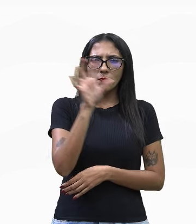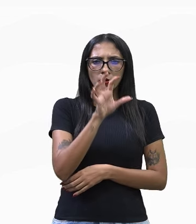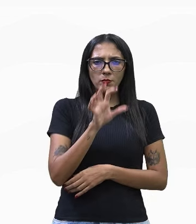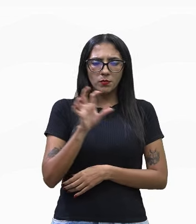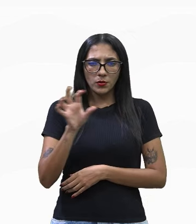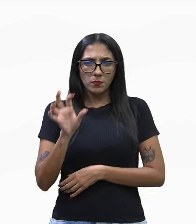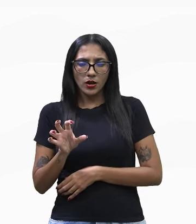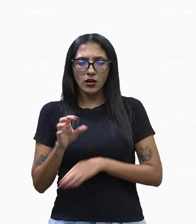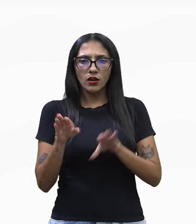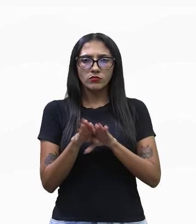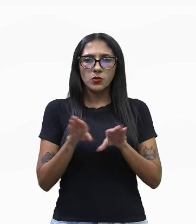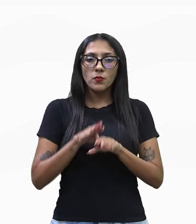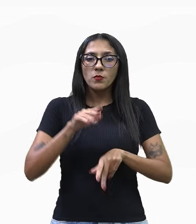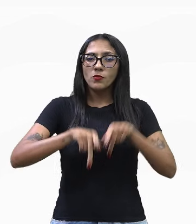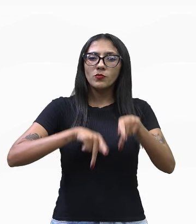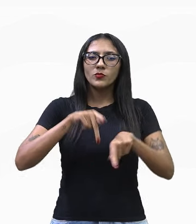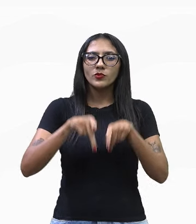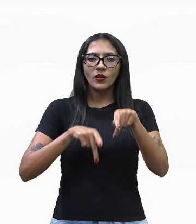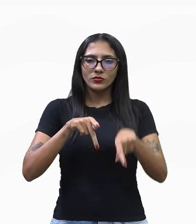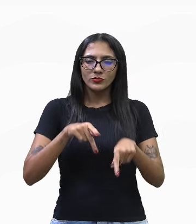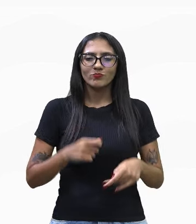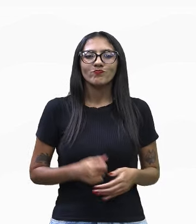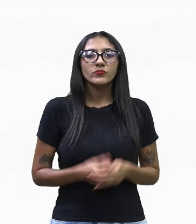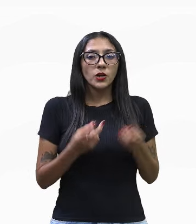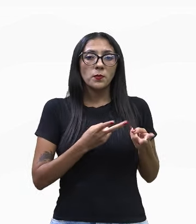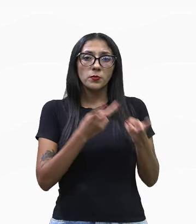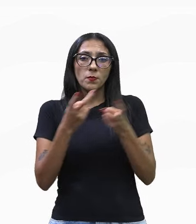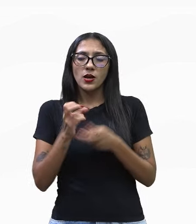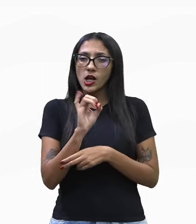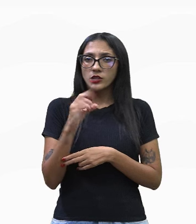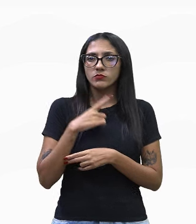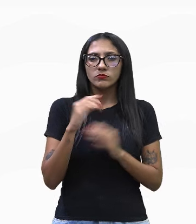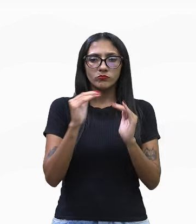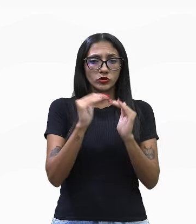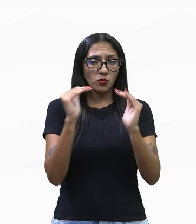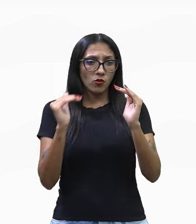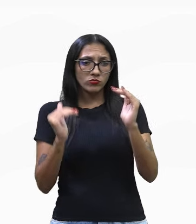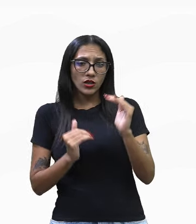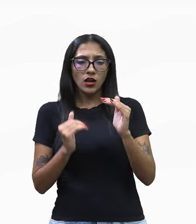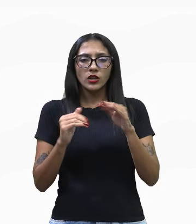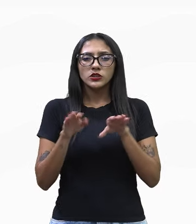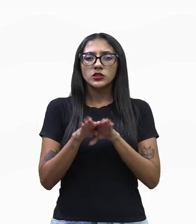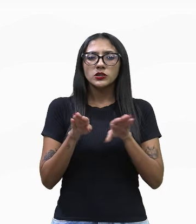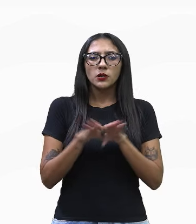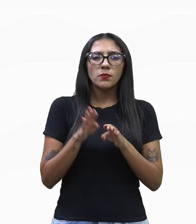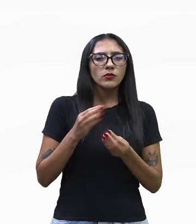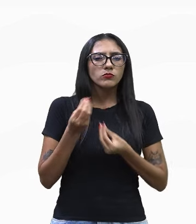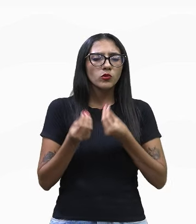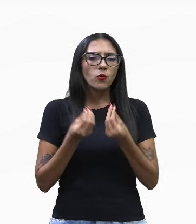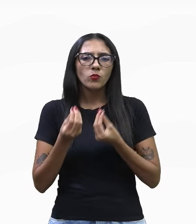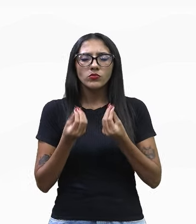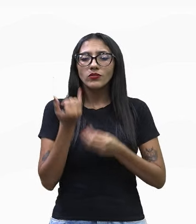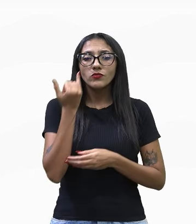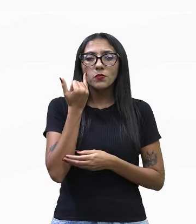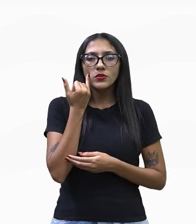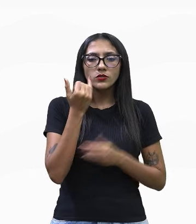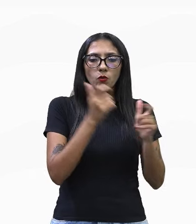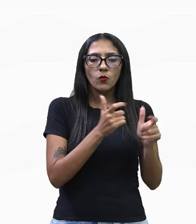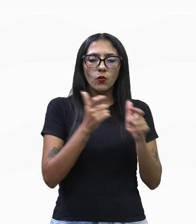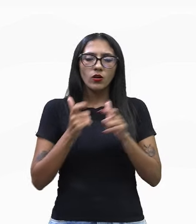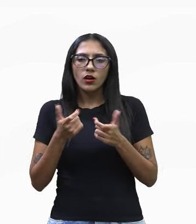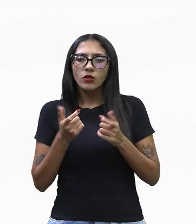populações olha aí que interessante identificando desigualdades e padrões que podem informar a alocação de